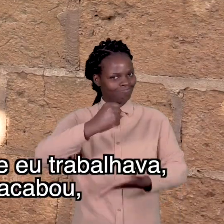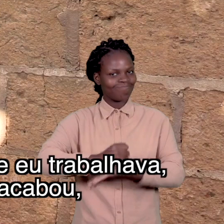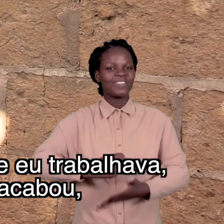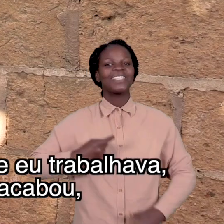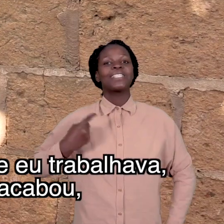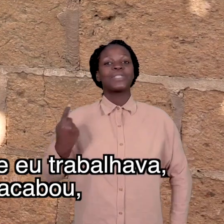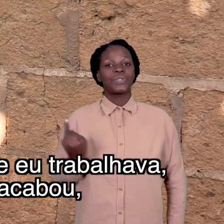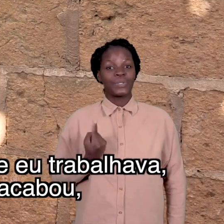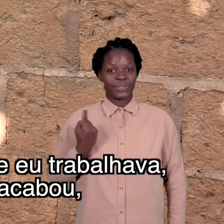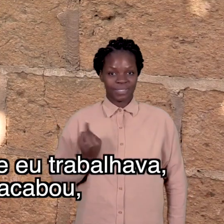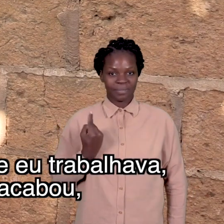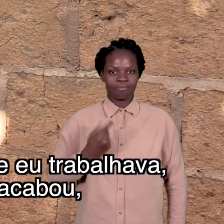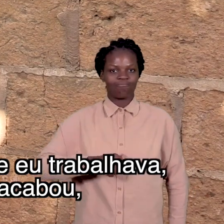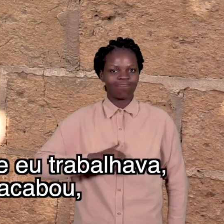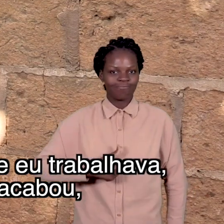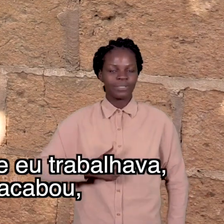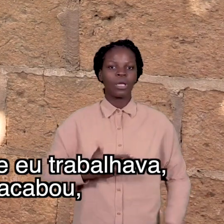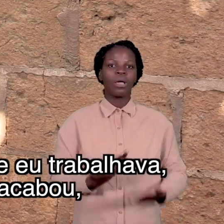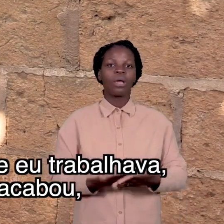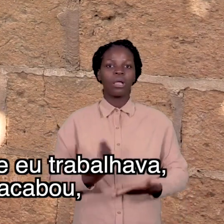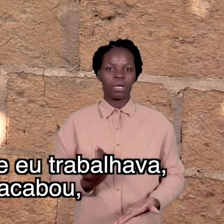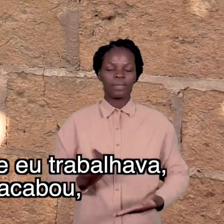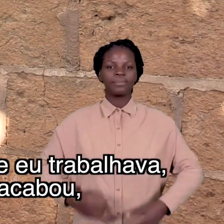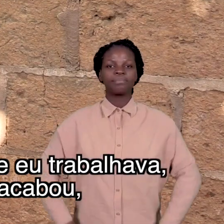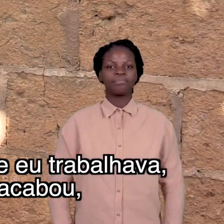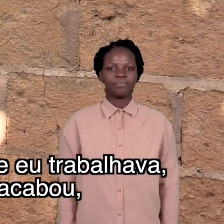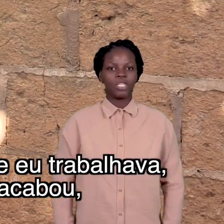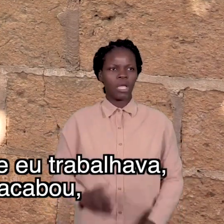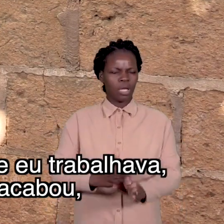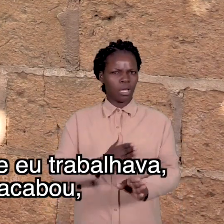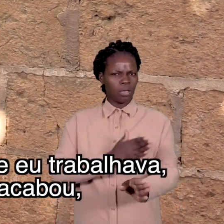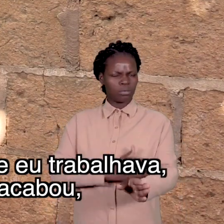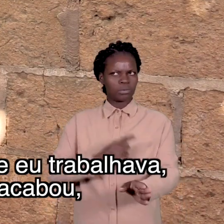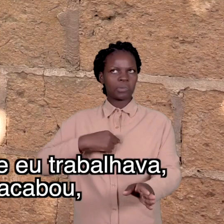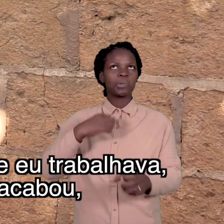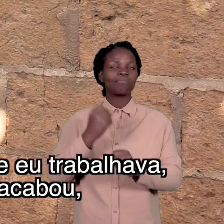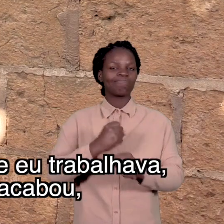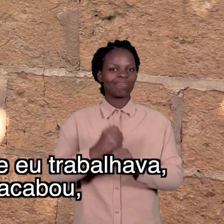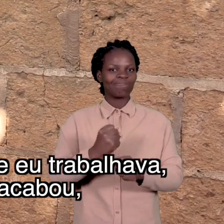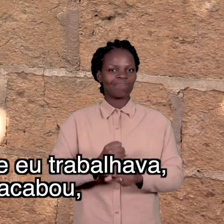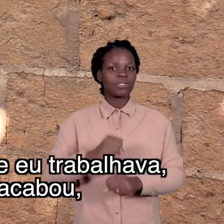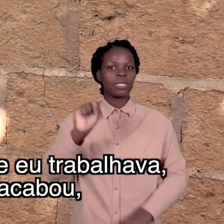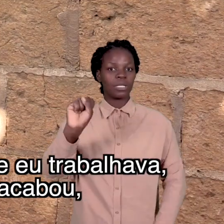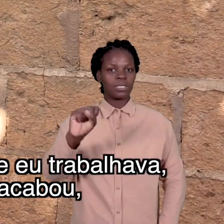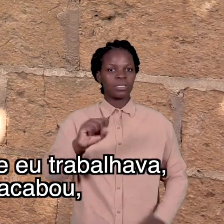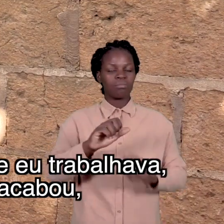Eu tomei a iniciativa sozinha, porque, na verdade, quando eu trabalhava, só